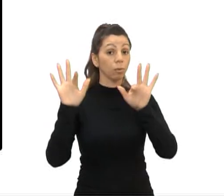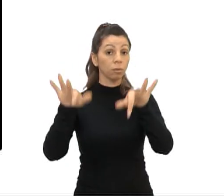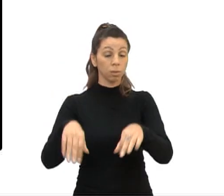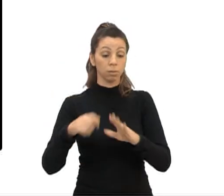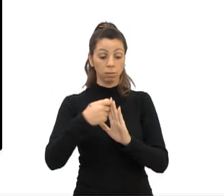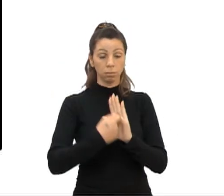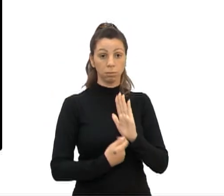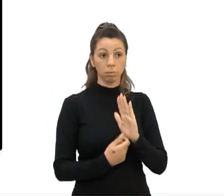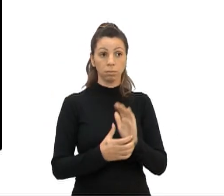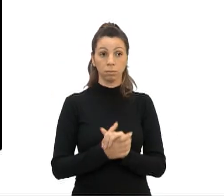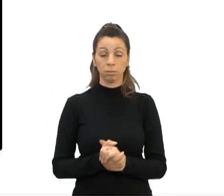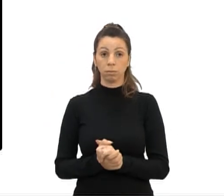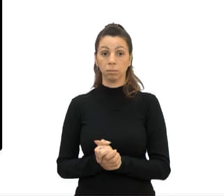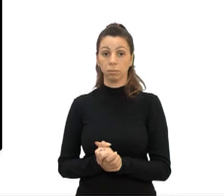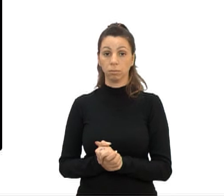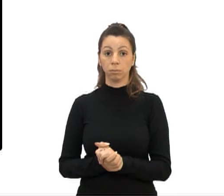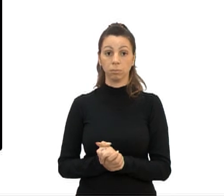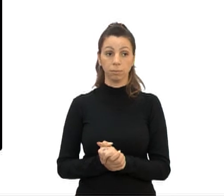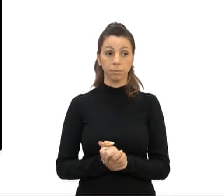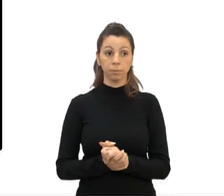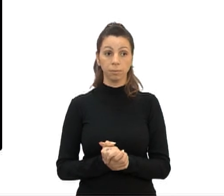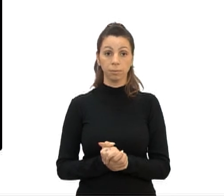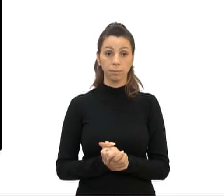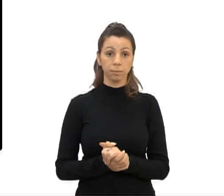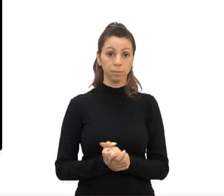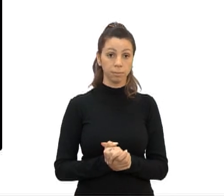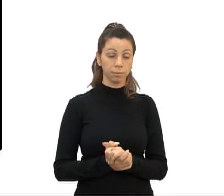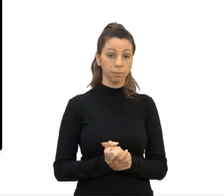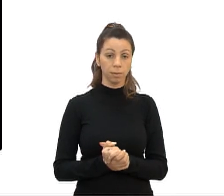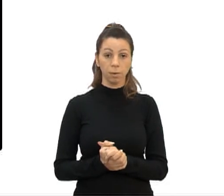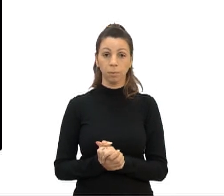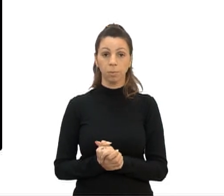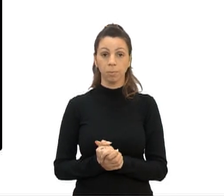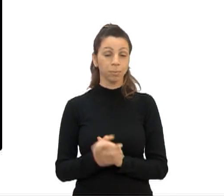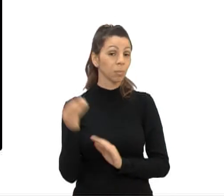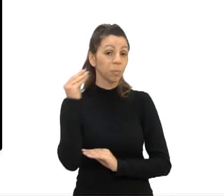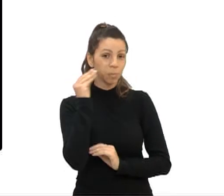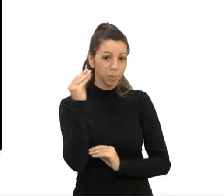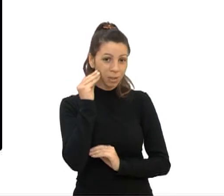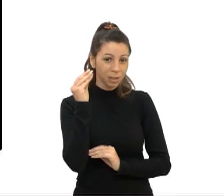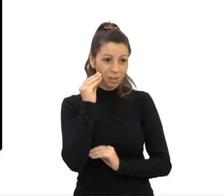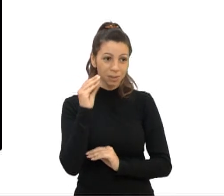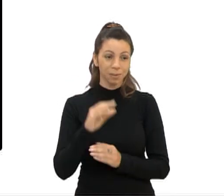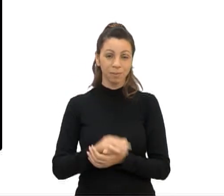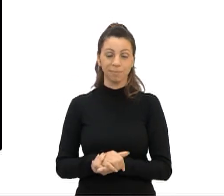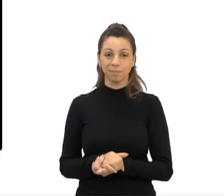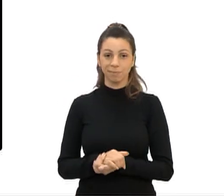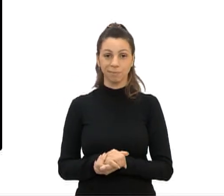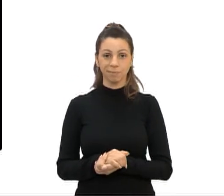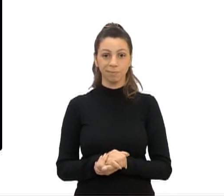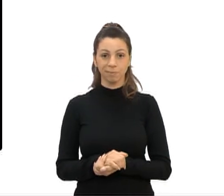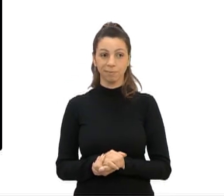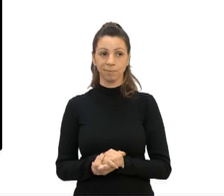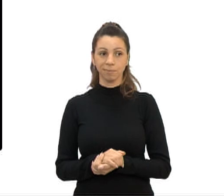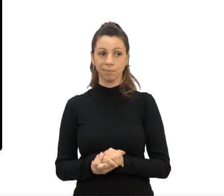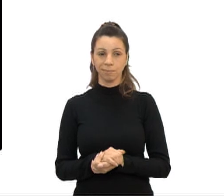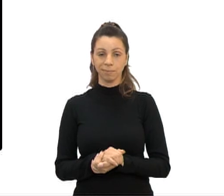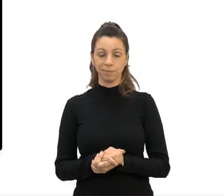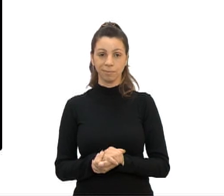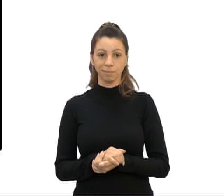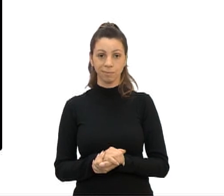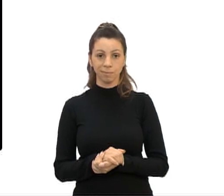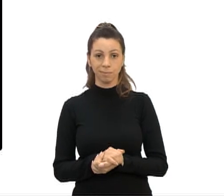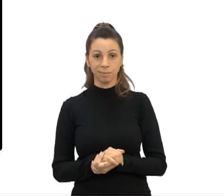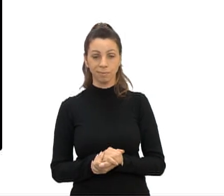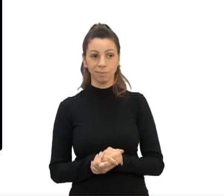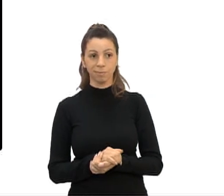espero. Hasta, nena. Um besote, um beijão. Né? E aqui nós temos a resposta. Si, te espero.